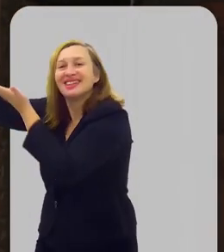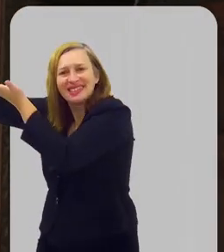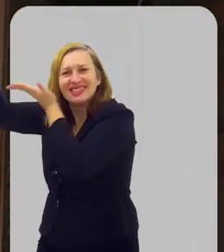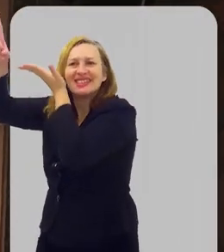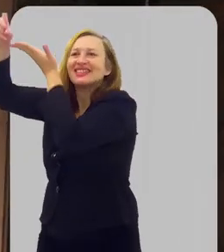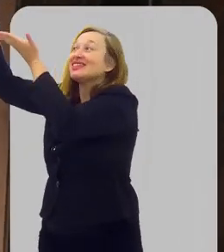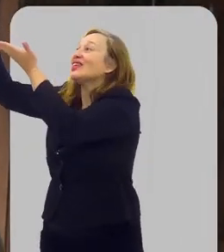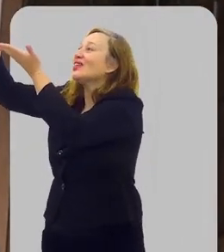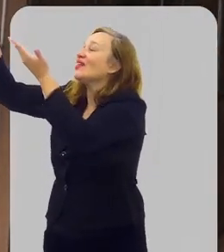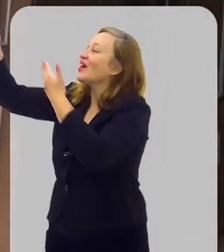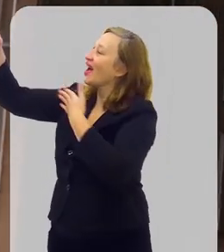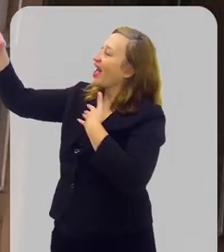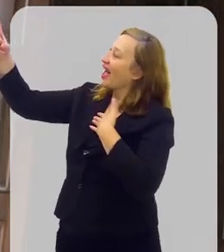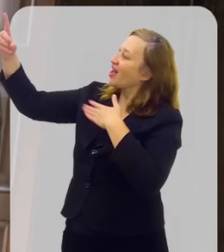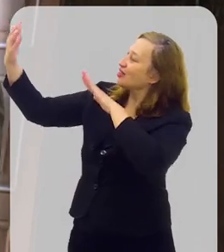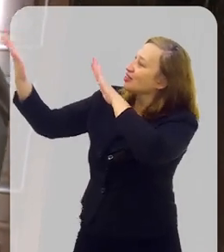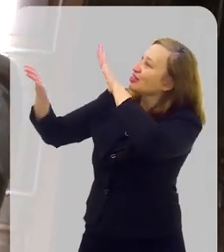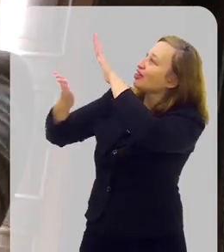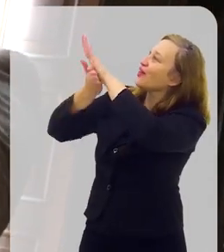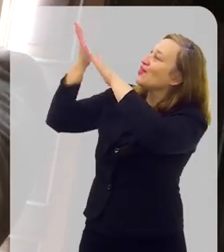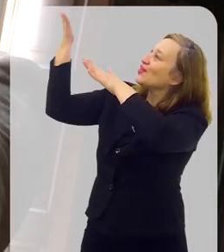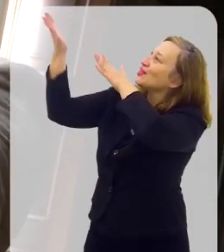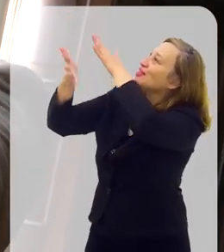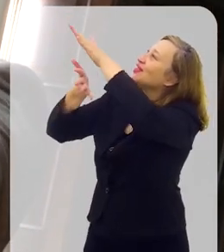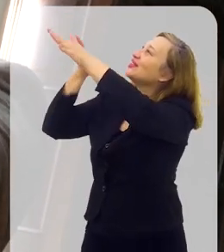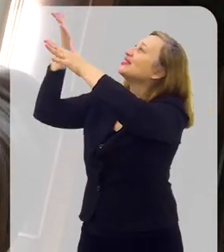exaltado Eu te